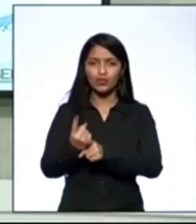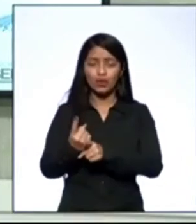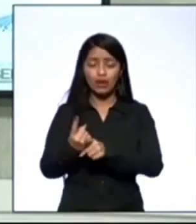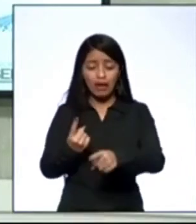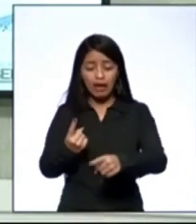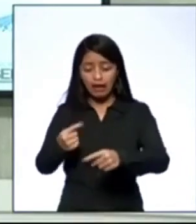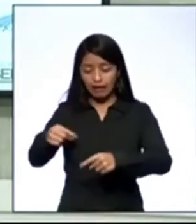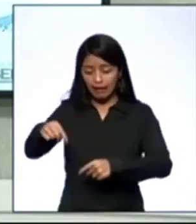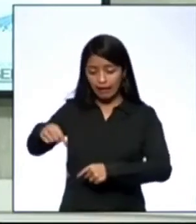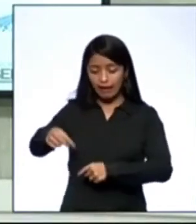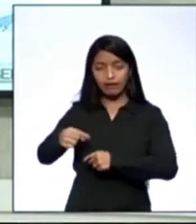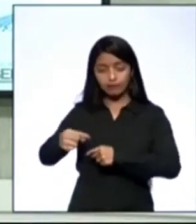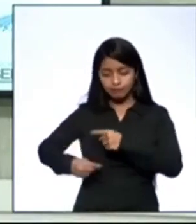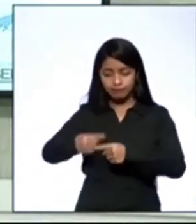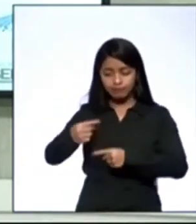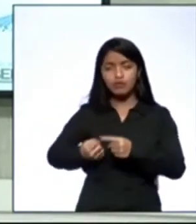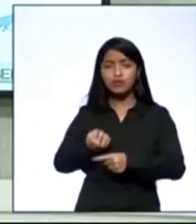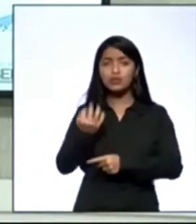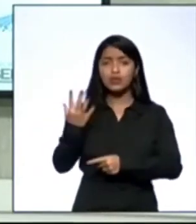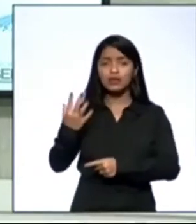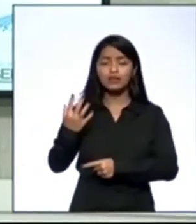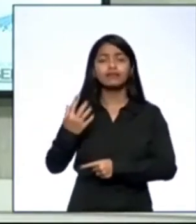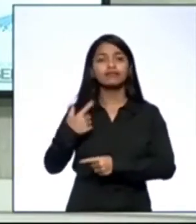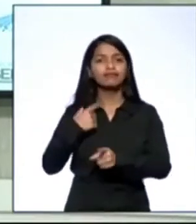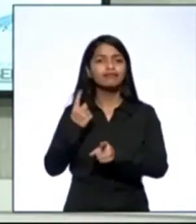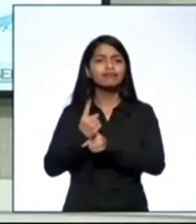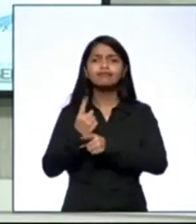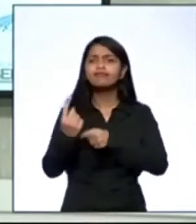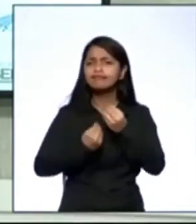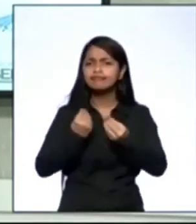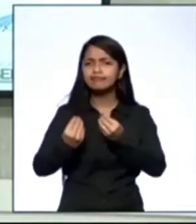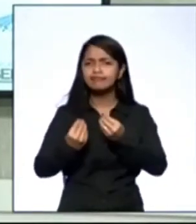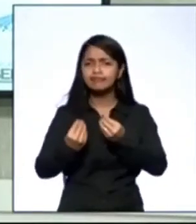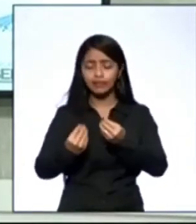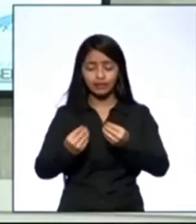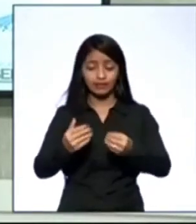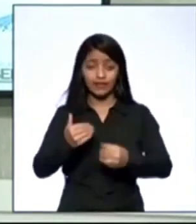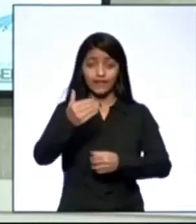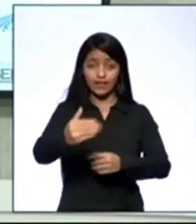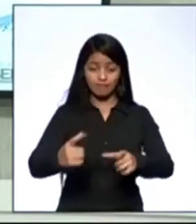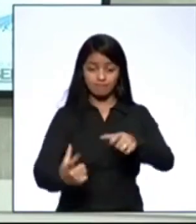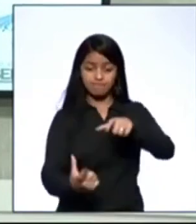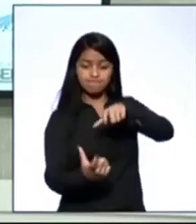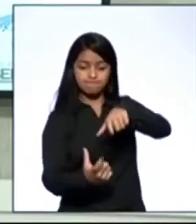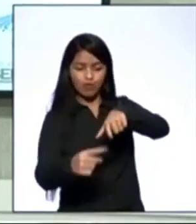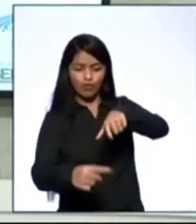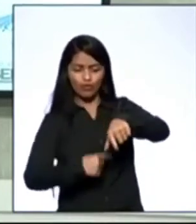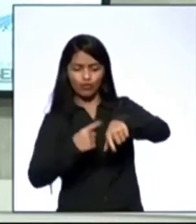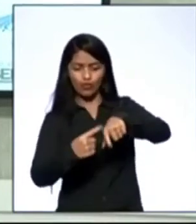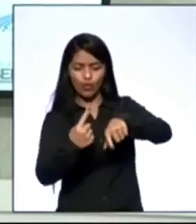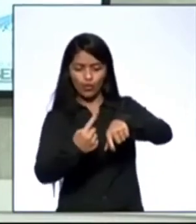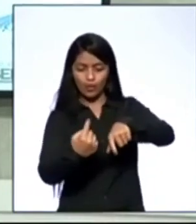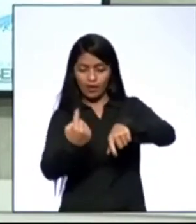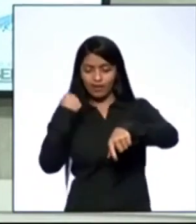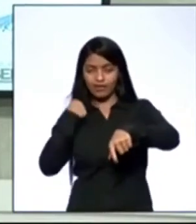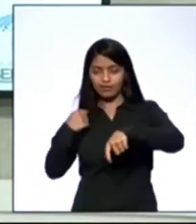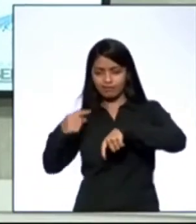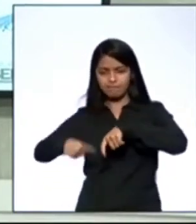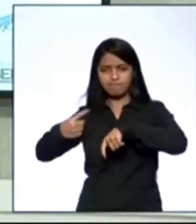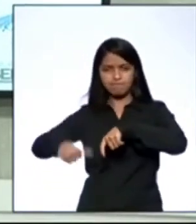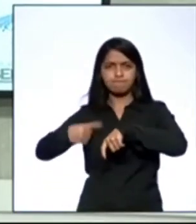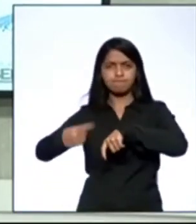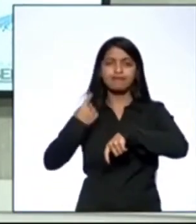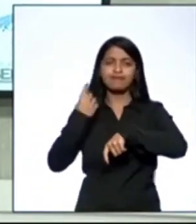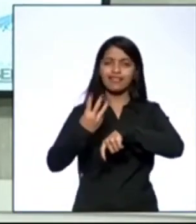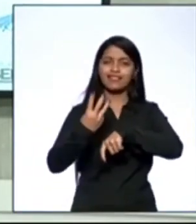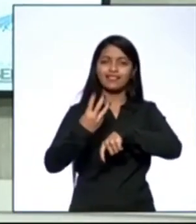der. E como é que eu descubro? Uma volta na coroa dá 3 voltas na catraca. Por quê? Porque a